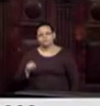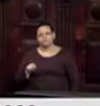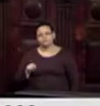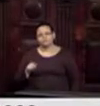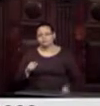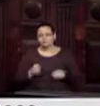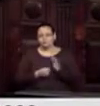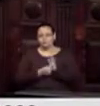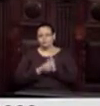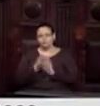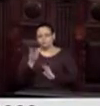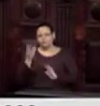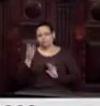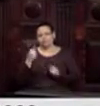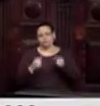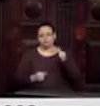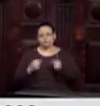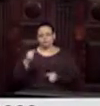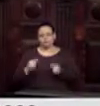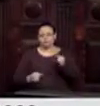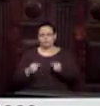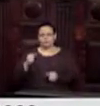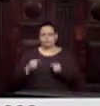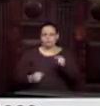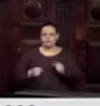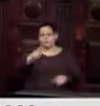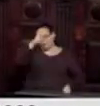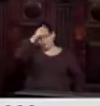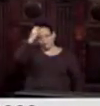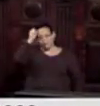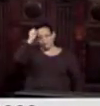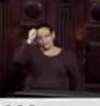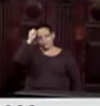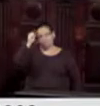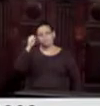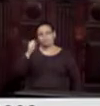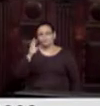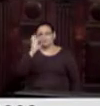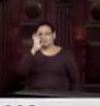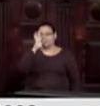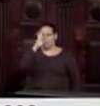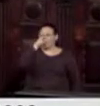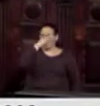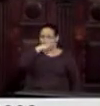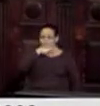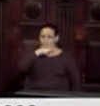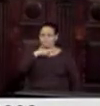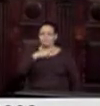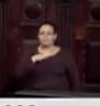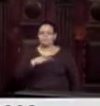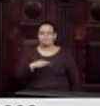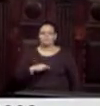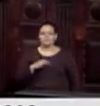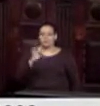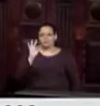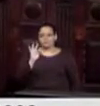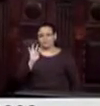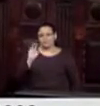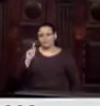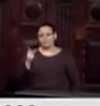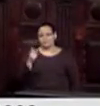em várias políticas públicas um sucedâneo fiel da era